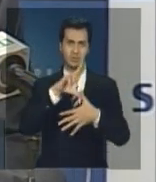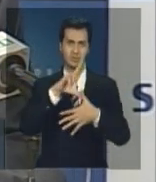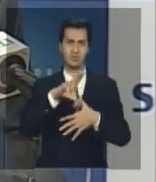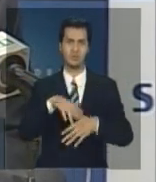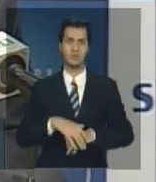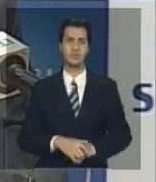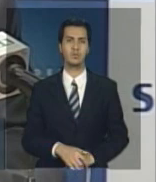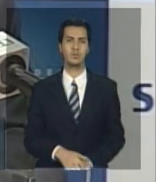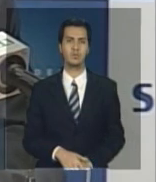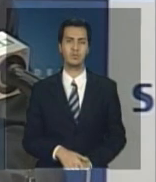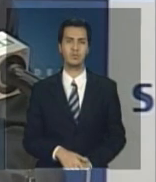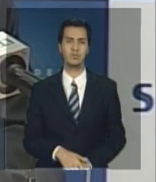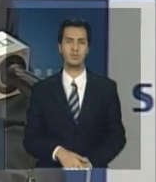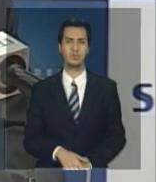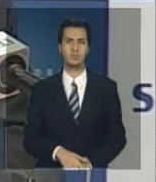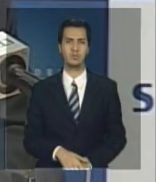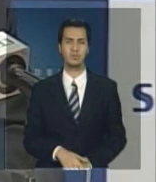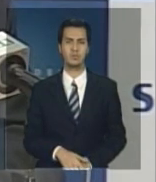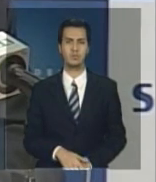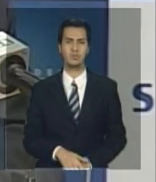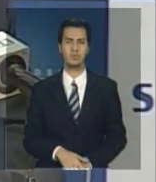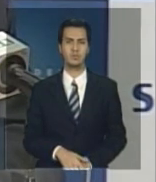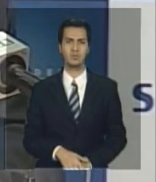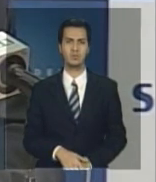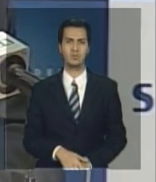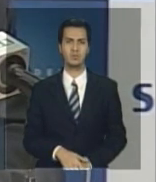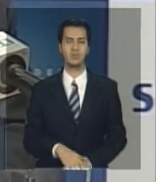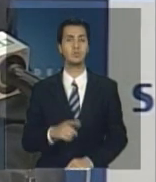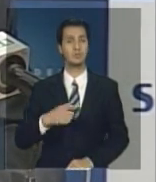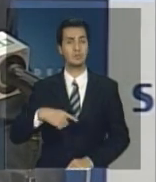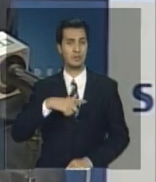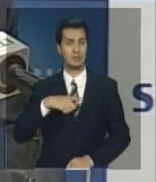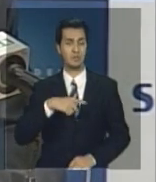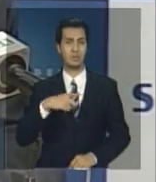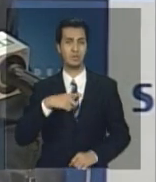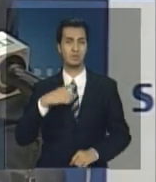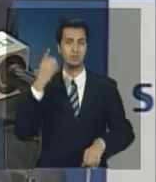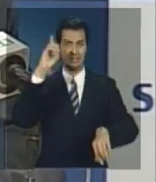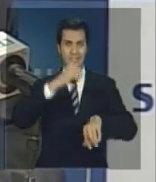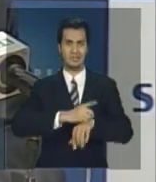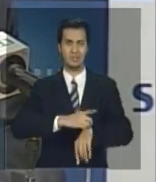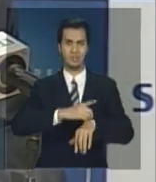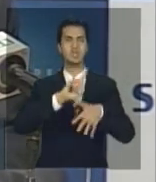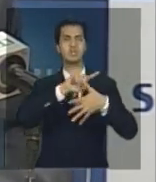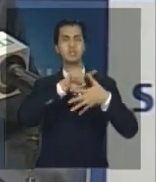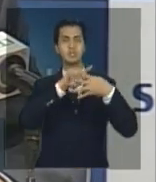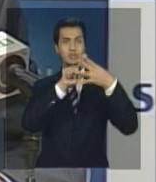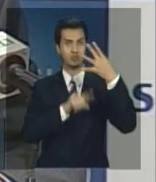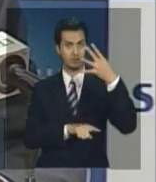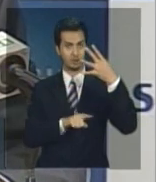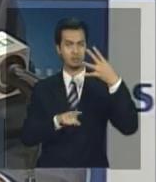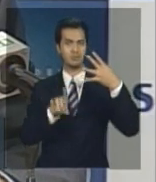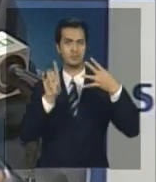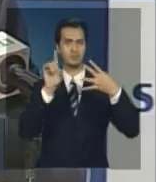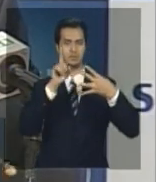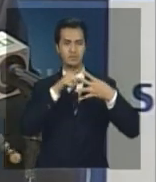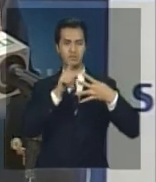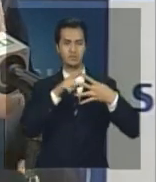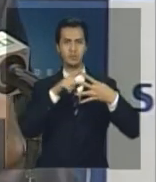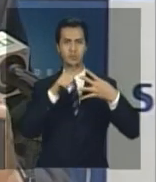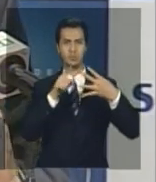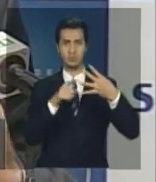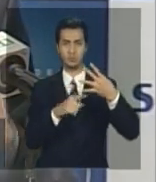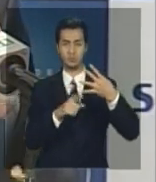está presente. Nós temos praticamente os 4 serotipos em vários dos países próximos ao Brasil. O dengue 4